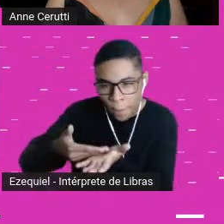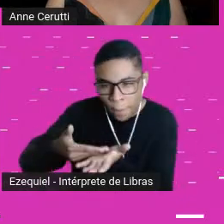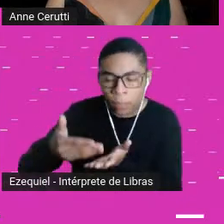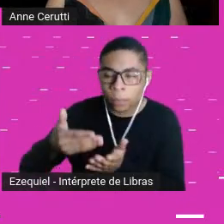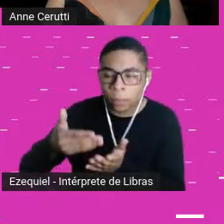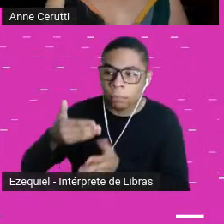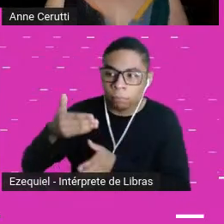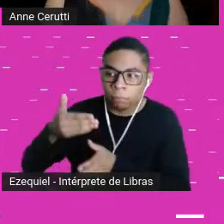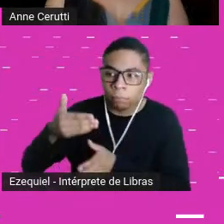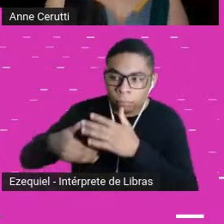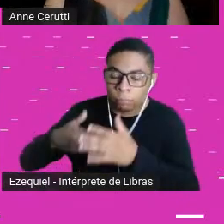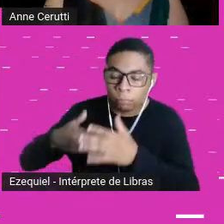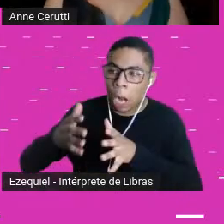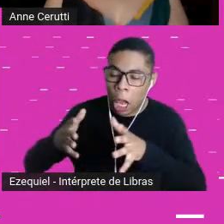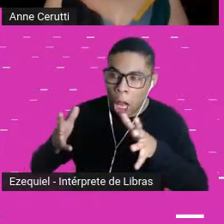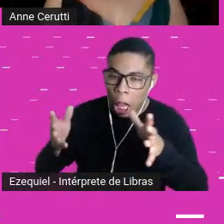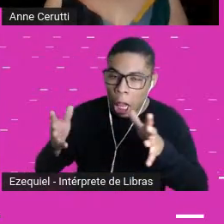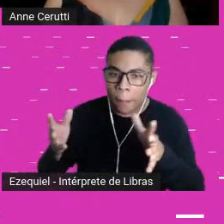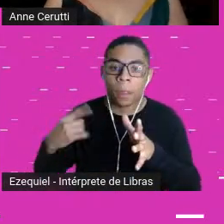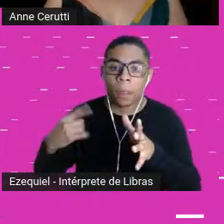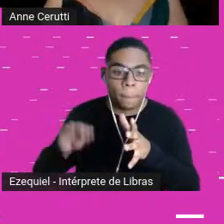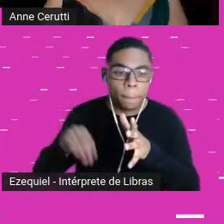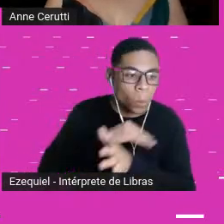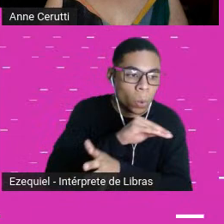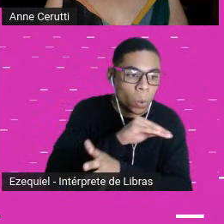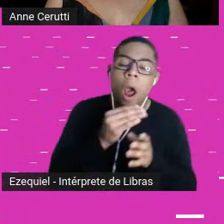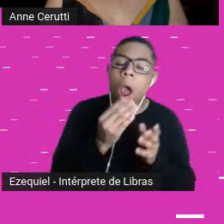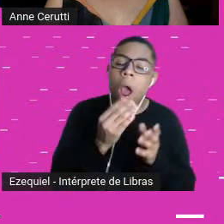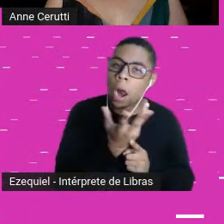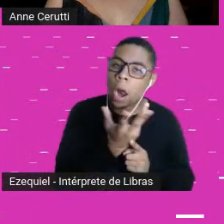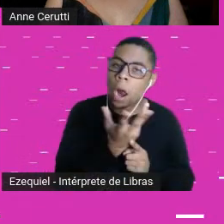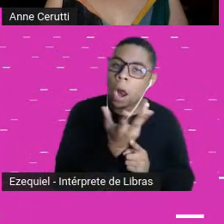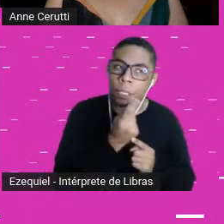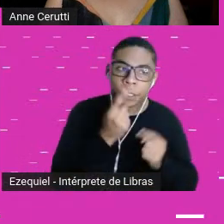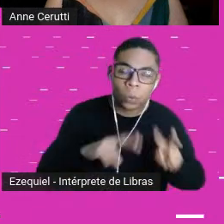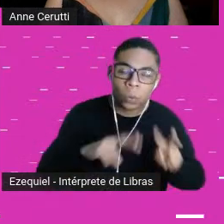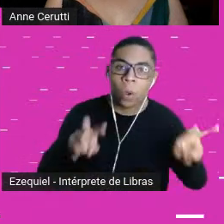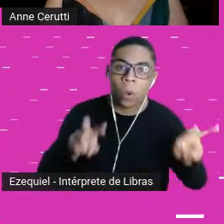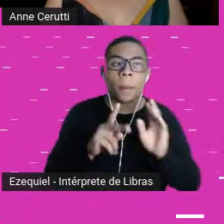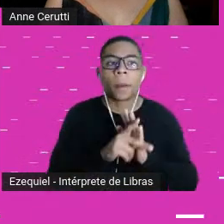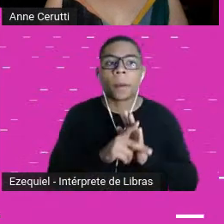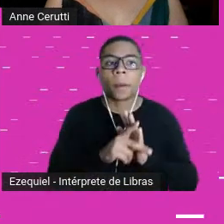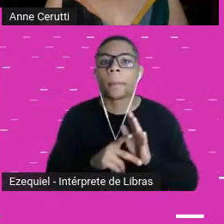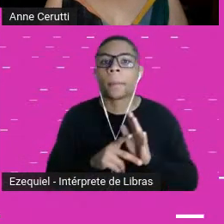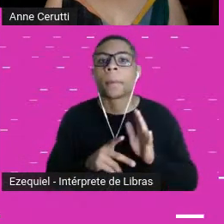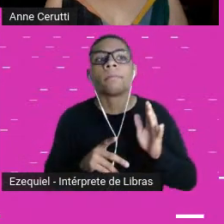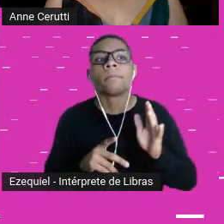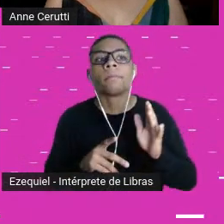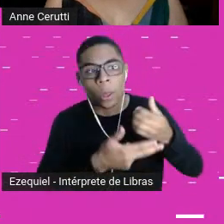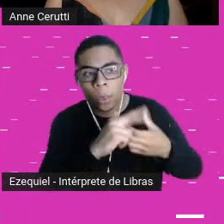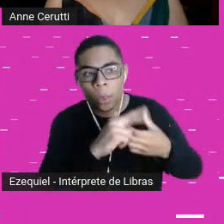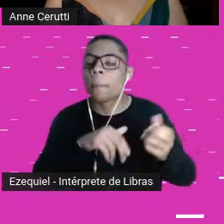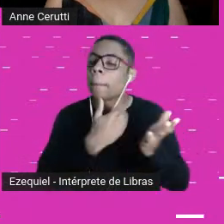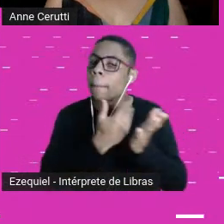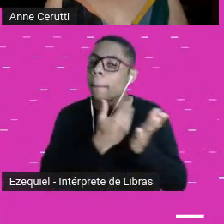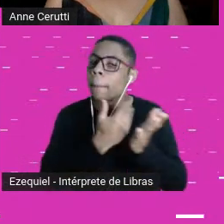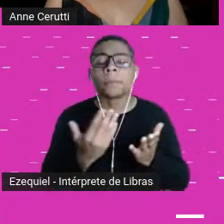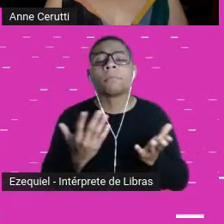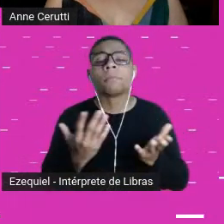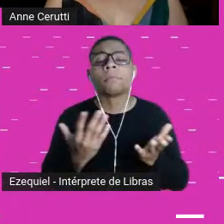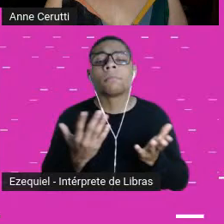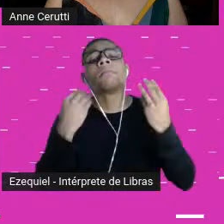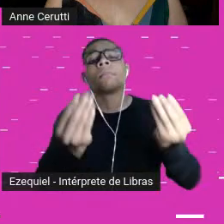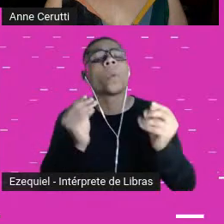visuais também, né? Ou retoma em alguma instância isso. Então, o que que é isso, né, que a gente vive tão